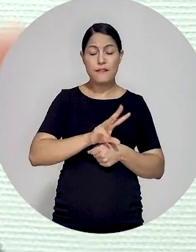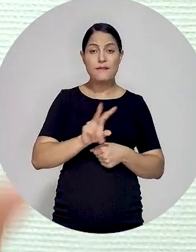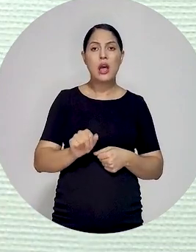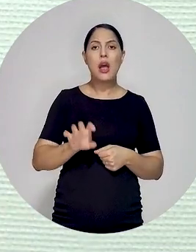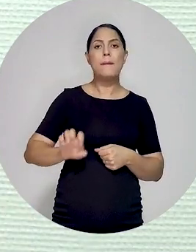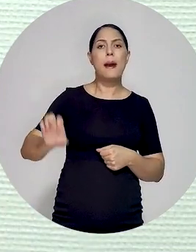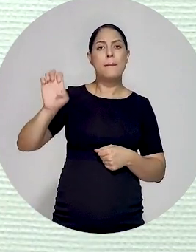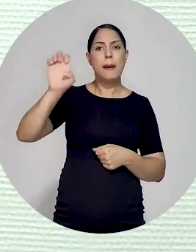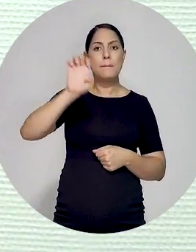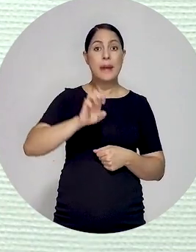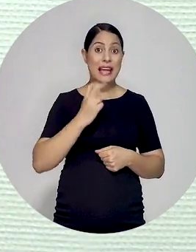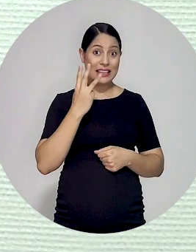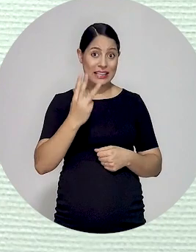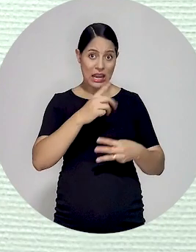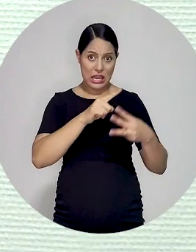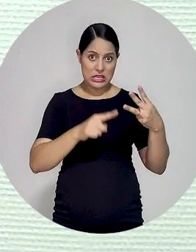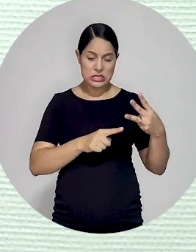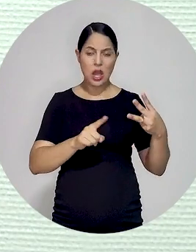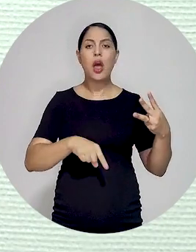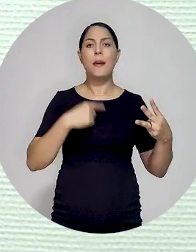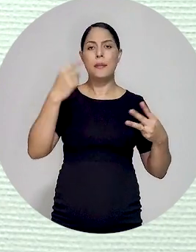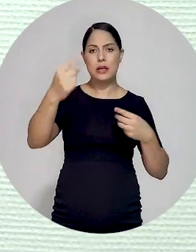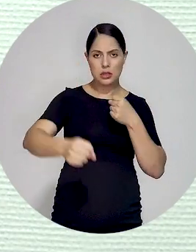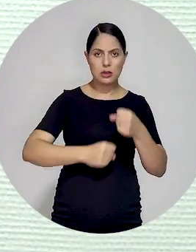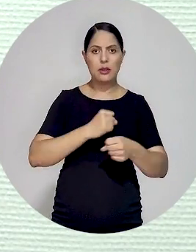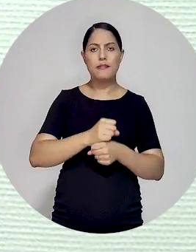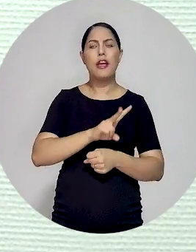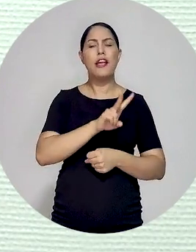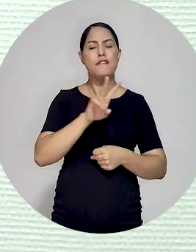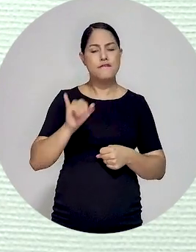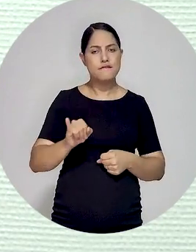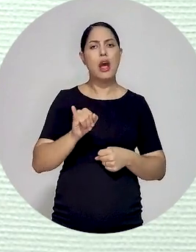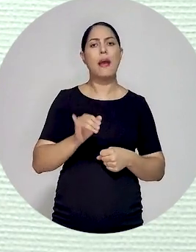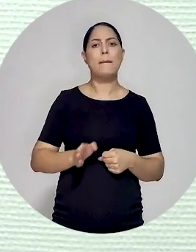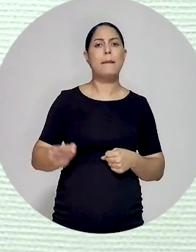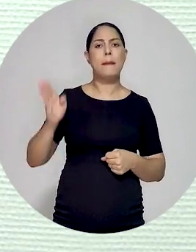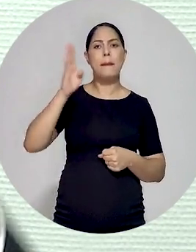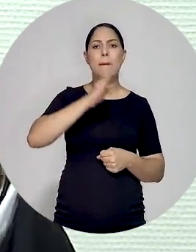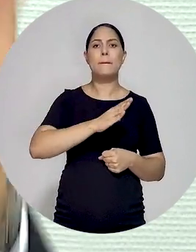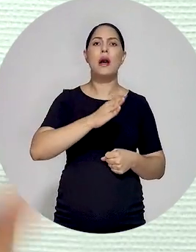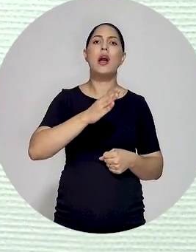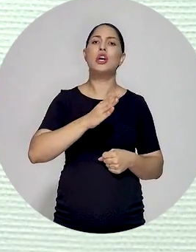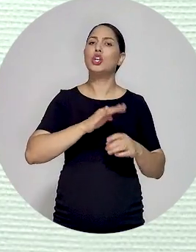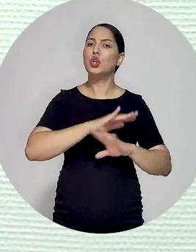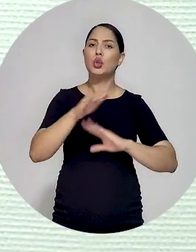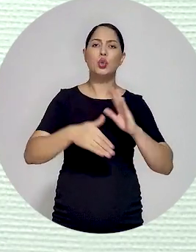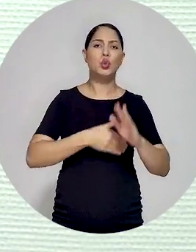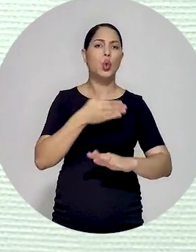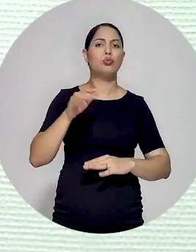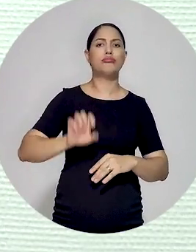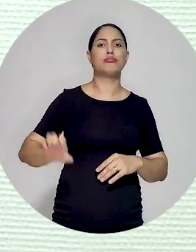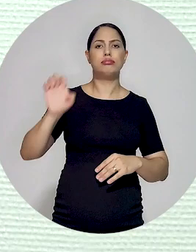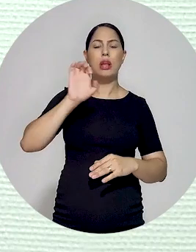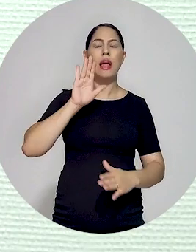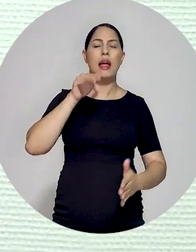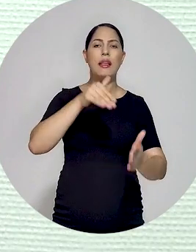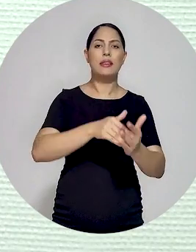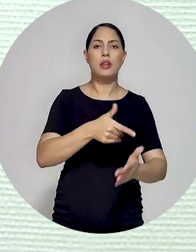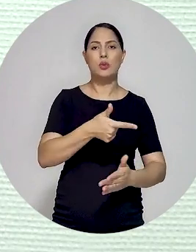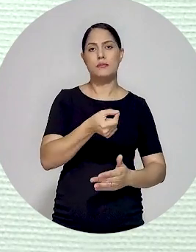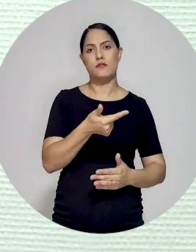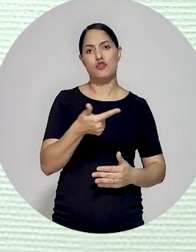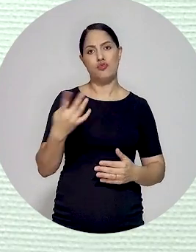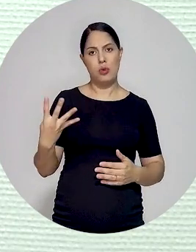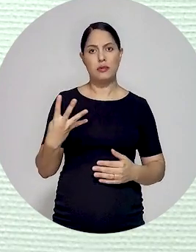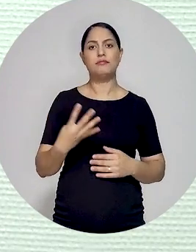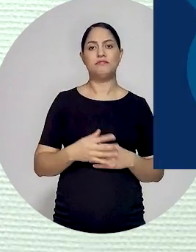3 estados da federação. E a partir do ano que vem, estamos montando um calendário para a gente ir a todos os estados até o final da gestão, no